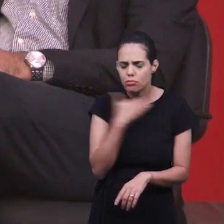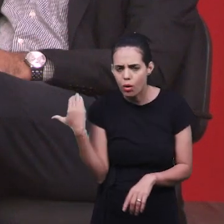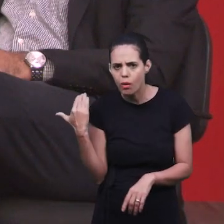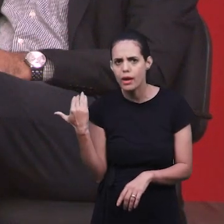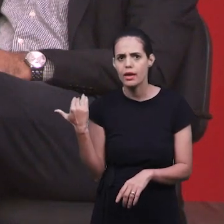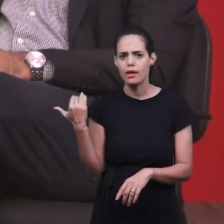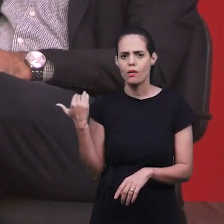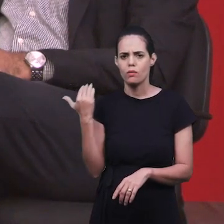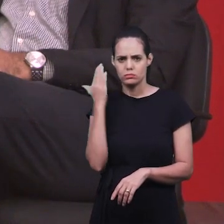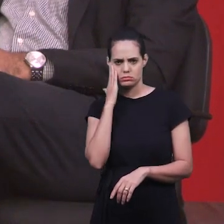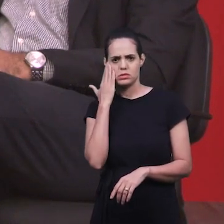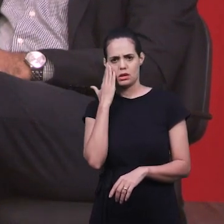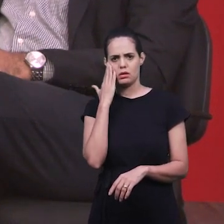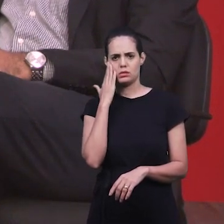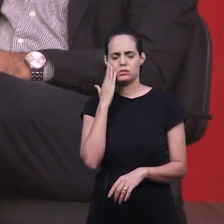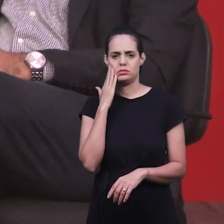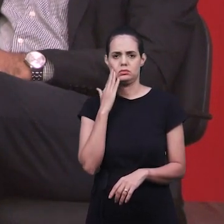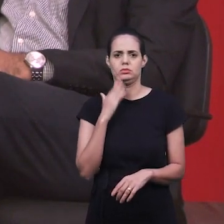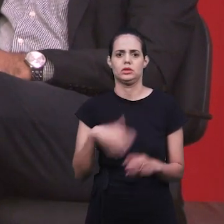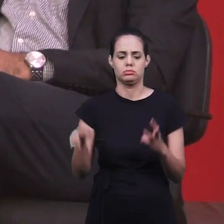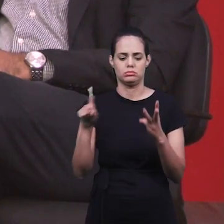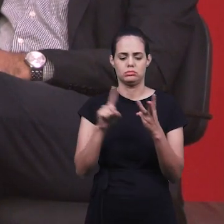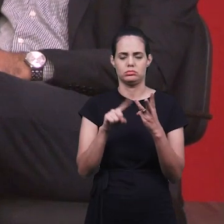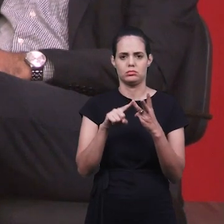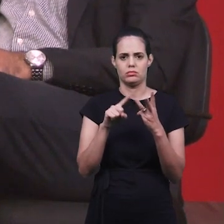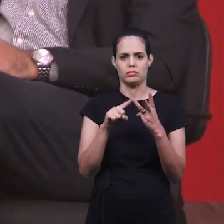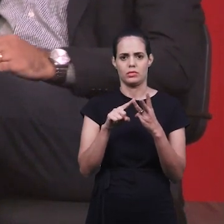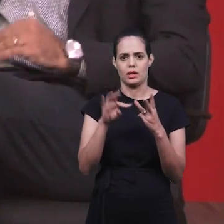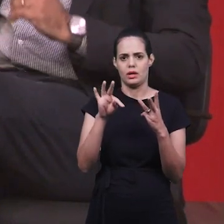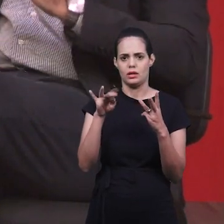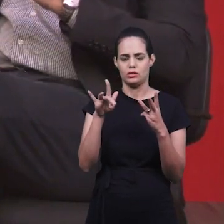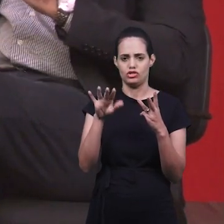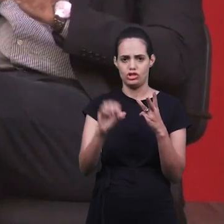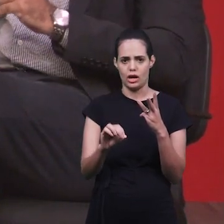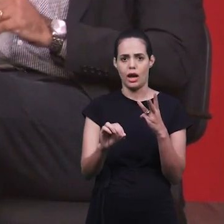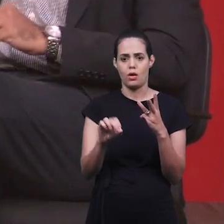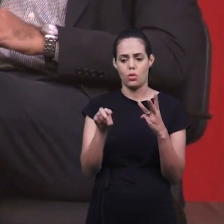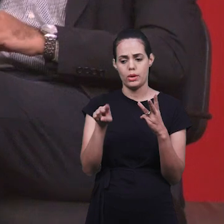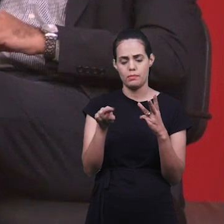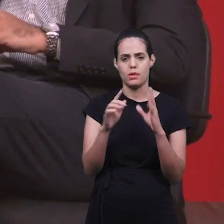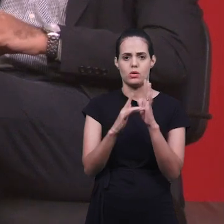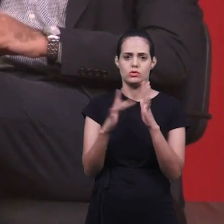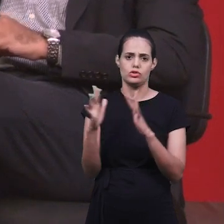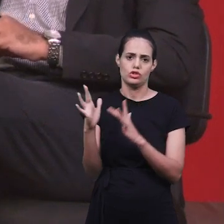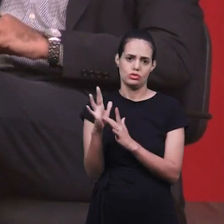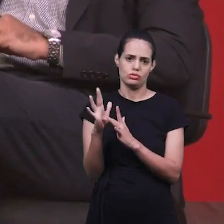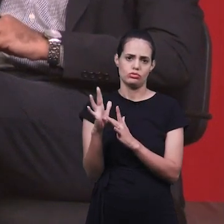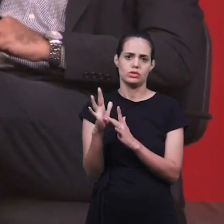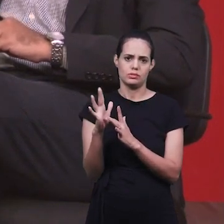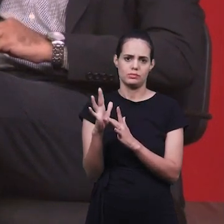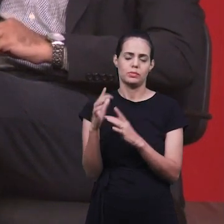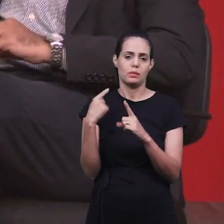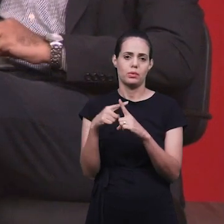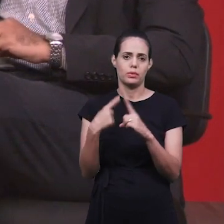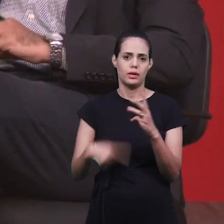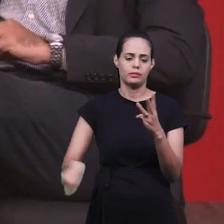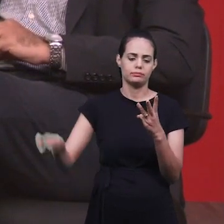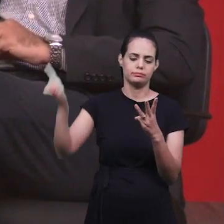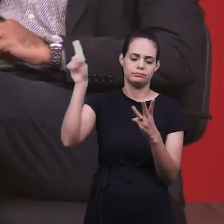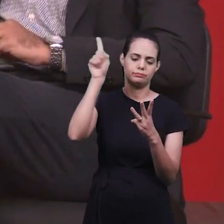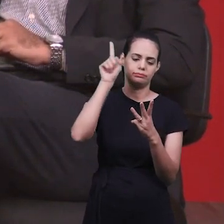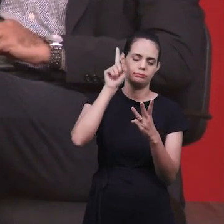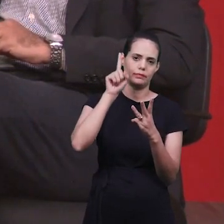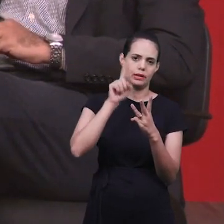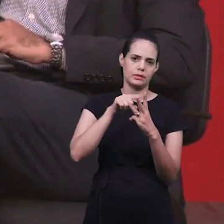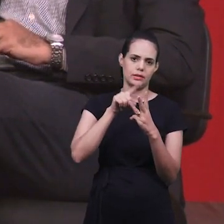Ele matou Tiago e depois ele foi dar aquele discurso lá e teve aquele... Então entende-se que Tiago,